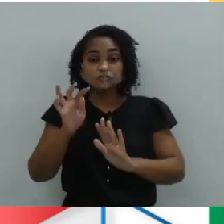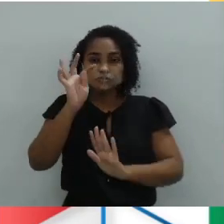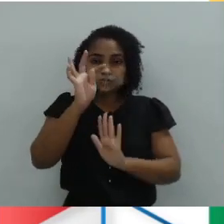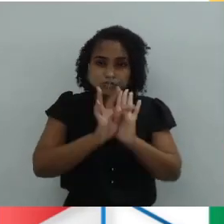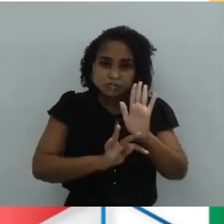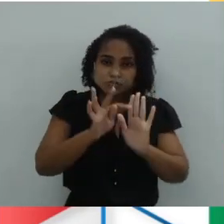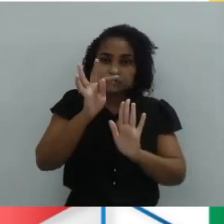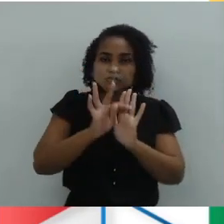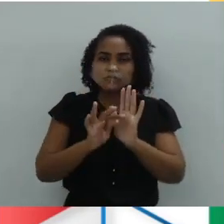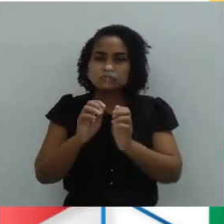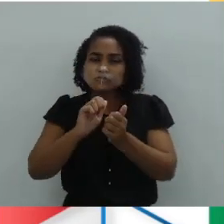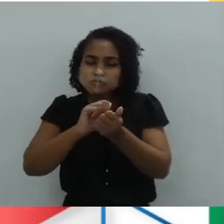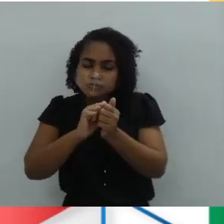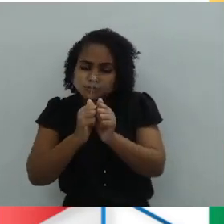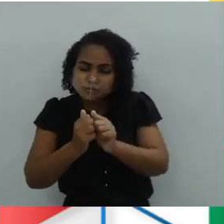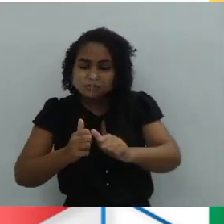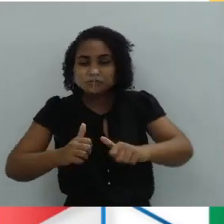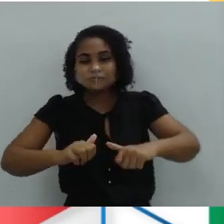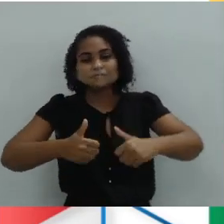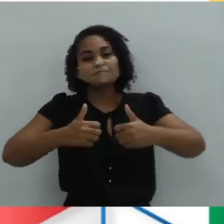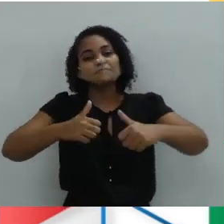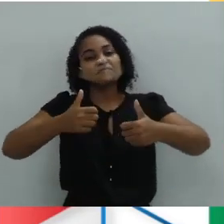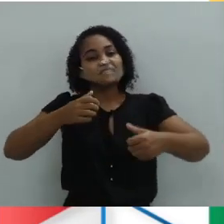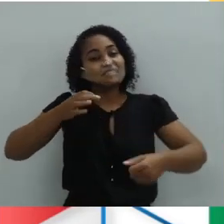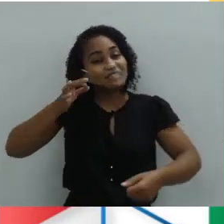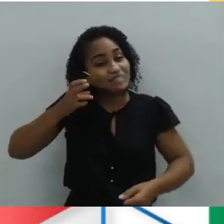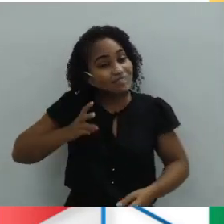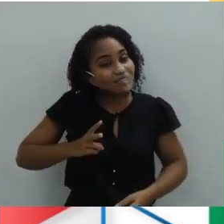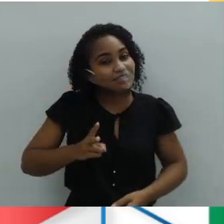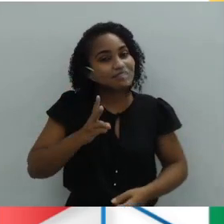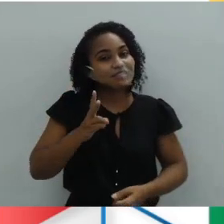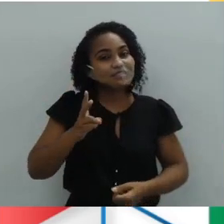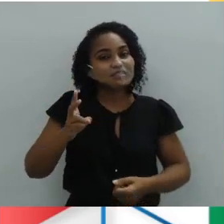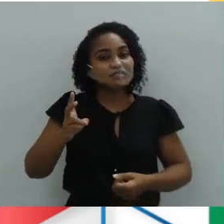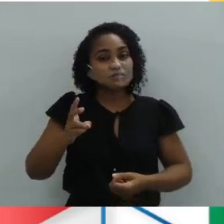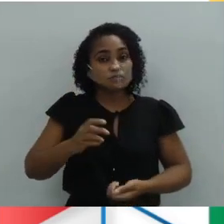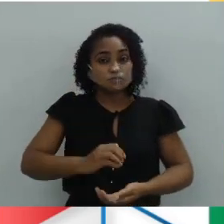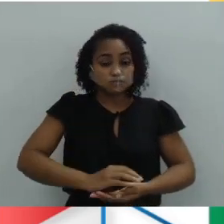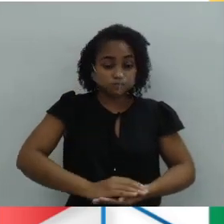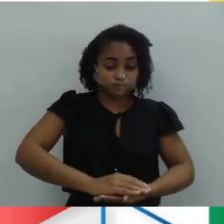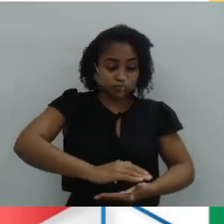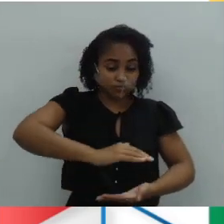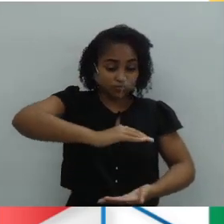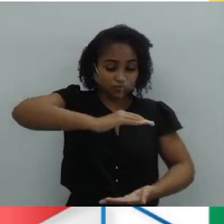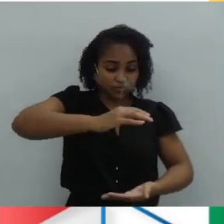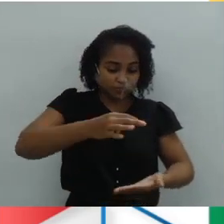e aprimorá-los sempre. Colete o maior número possível